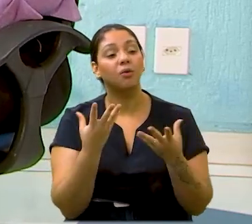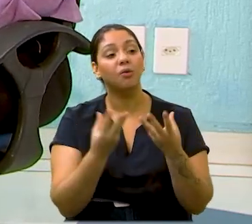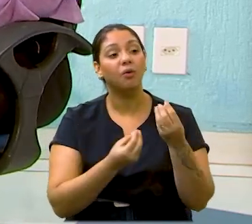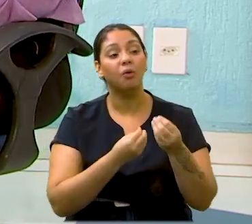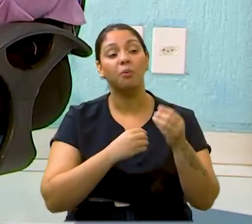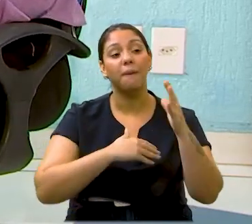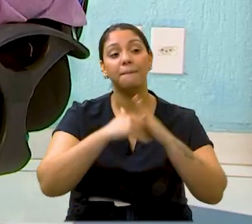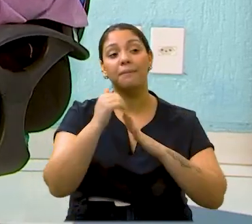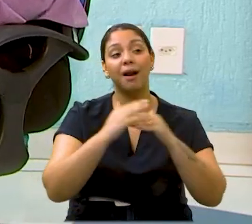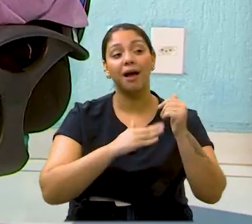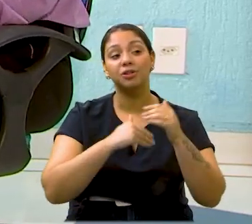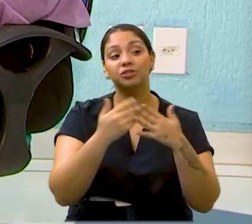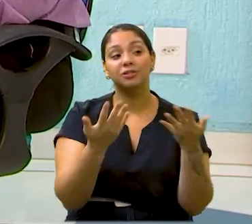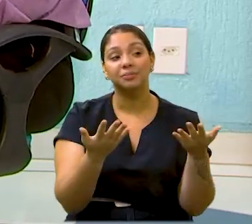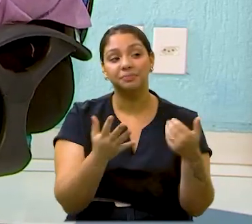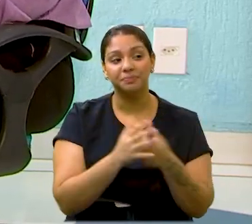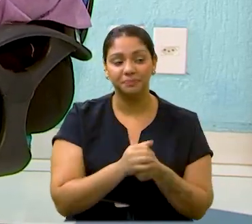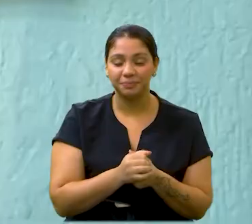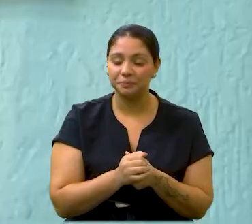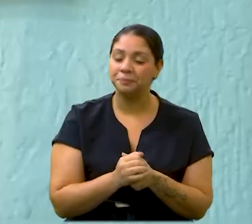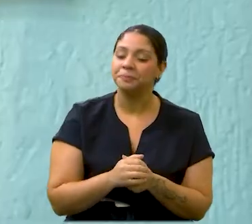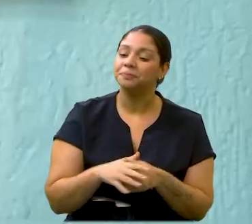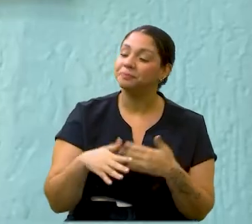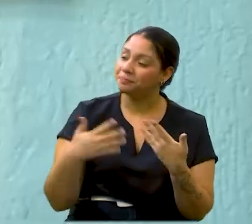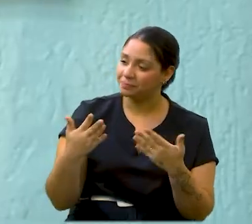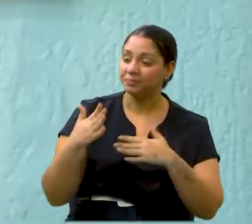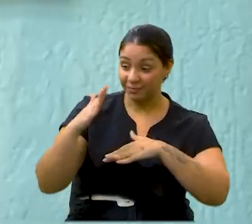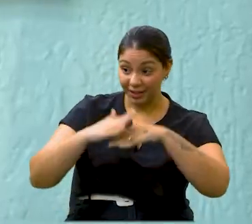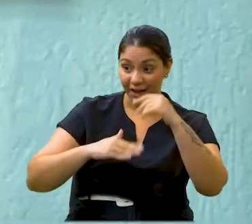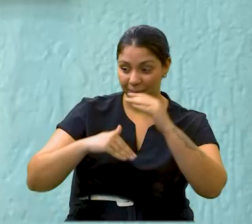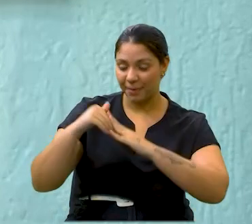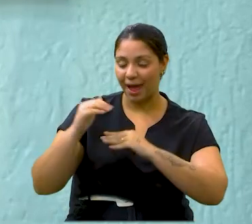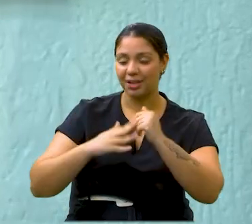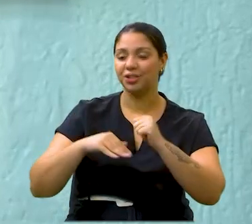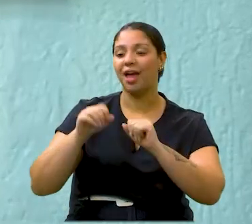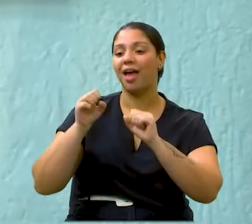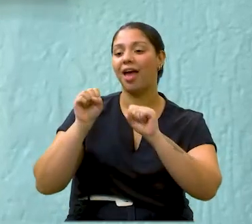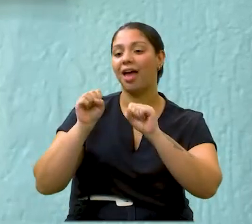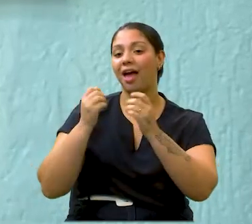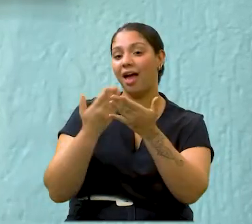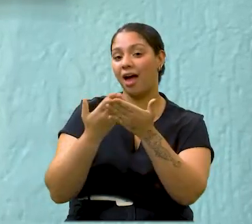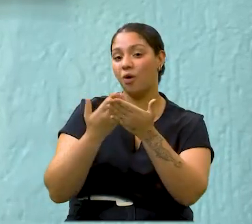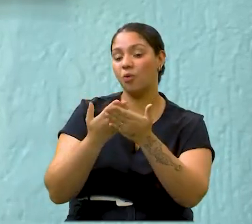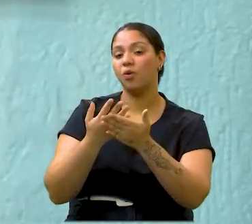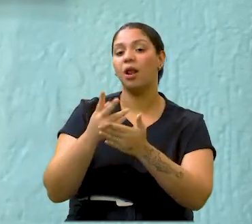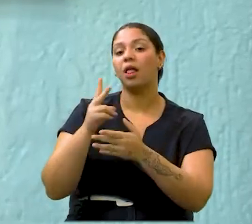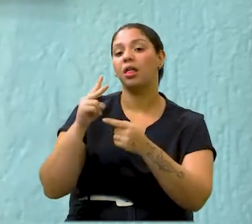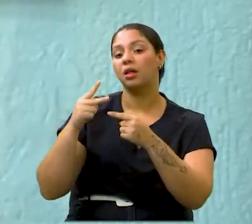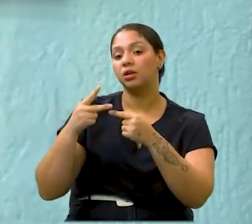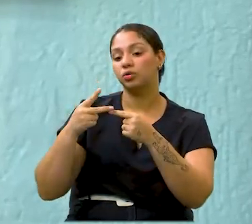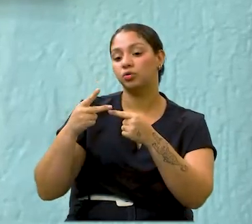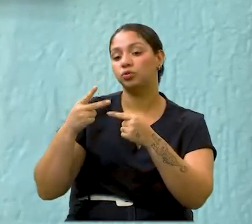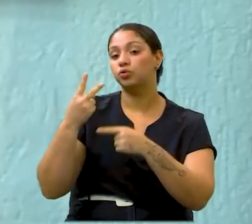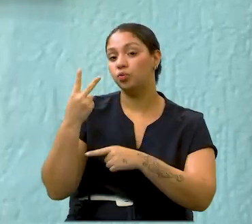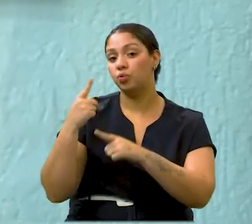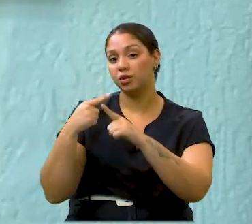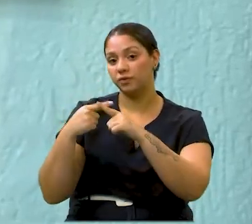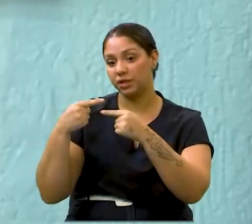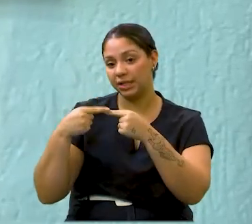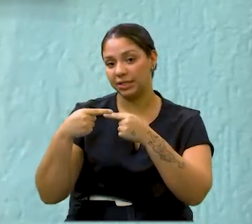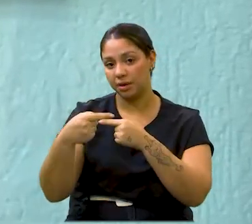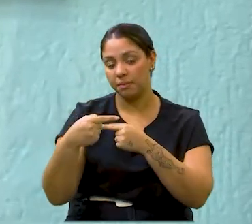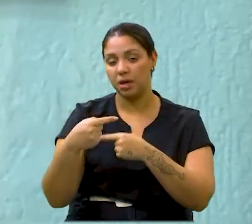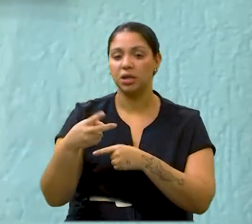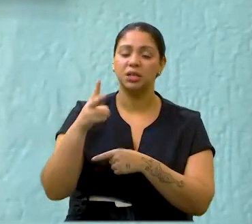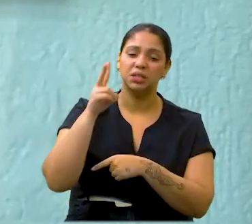na prática? Assim? Na prática, o Kumon ele acontece com aulas 2 vezes por semana, geralmente de segunda e